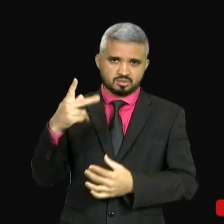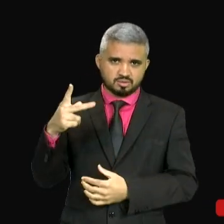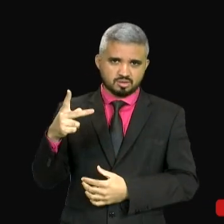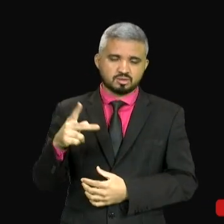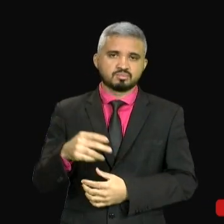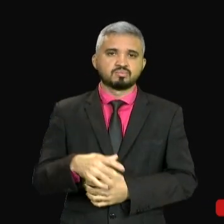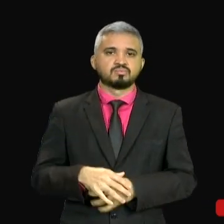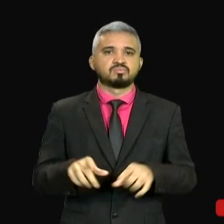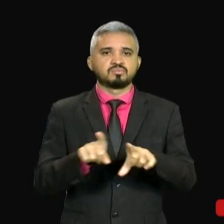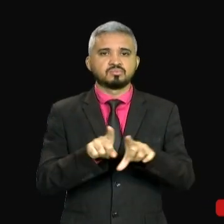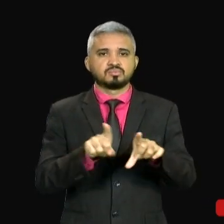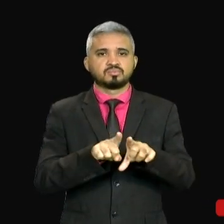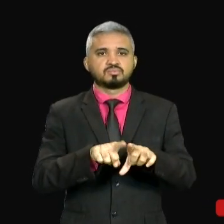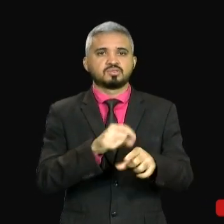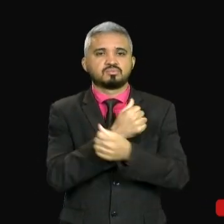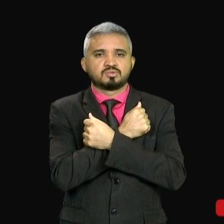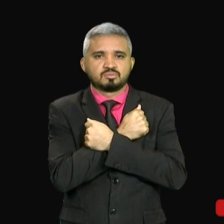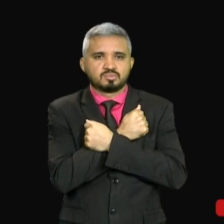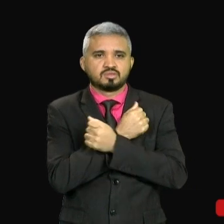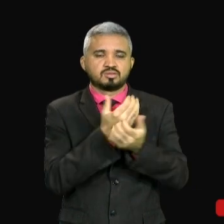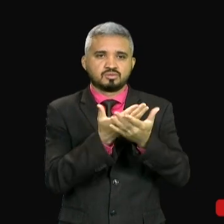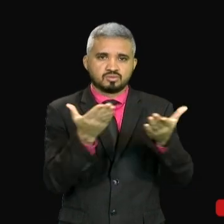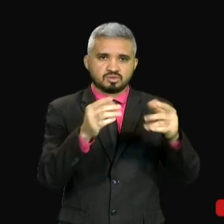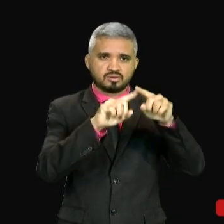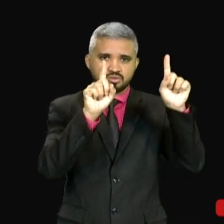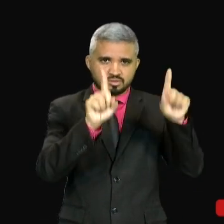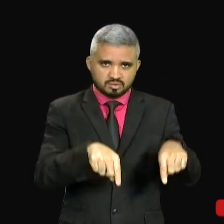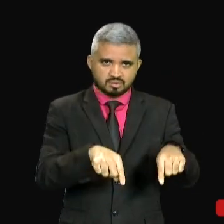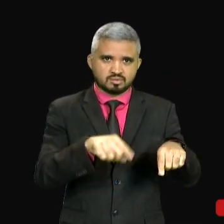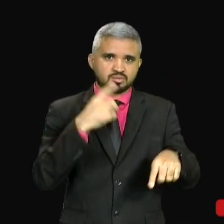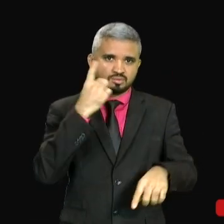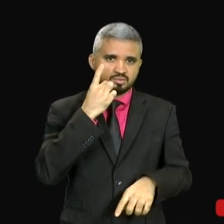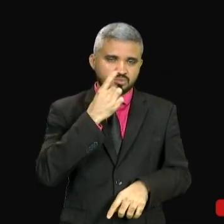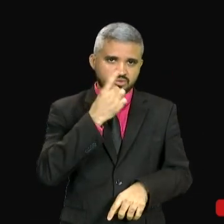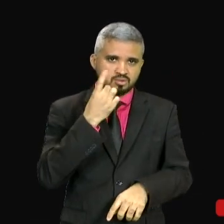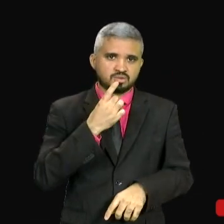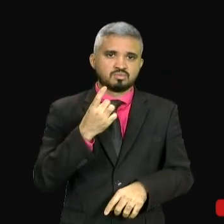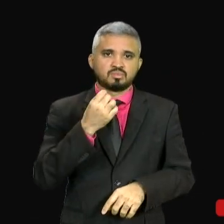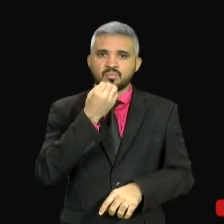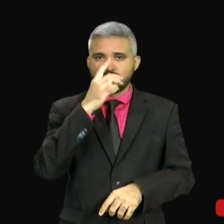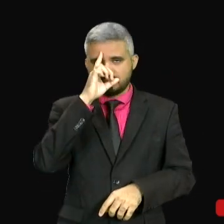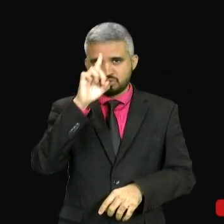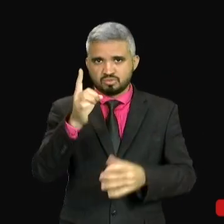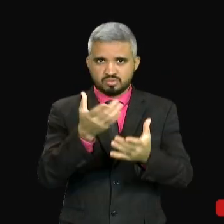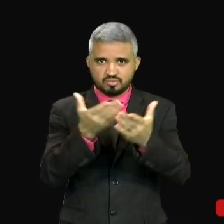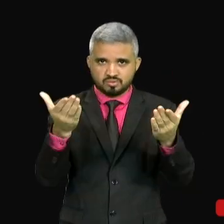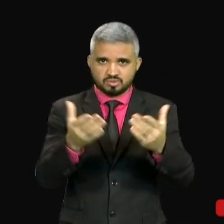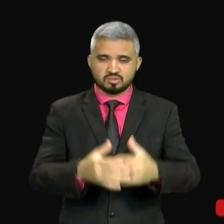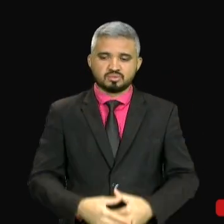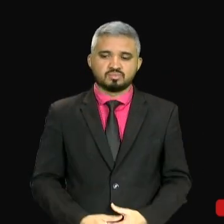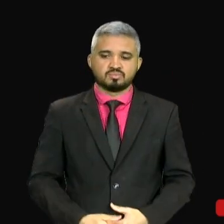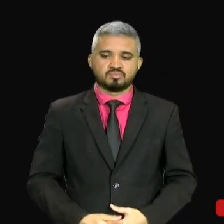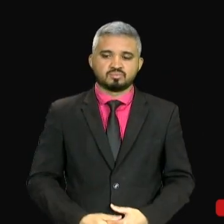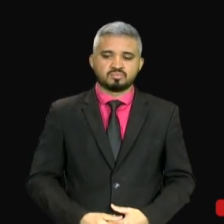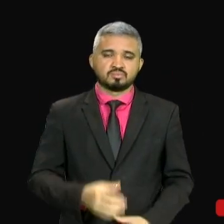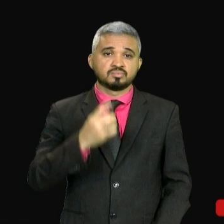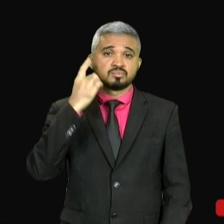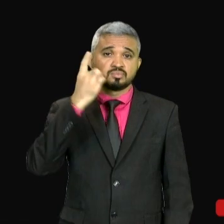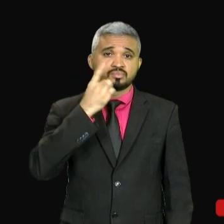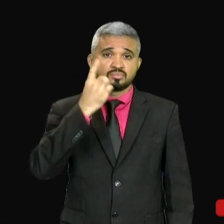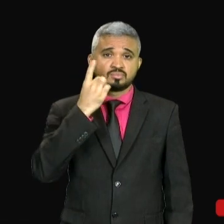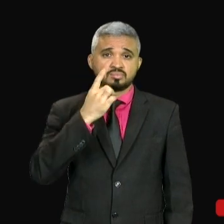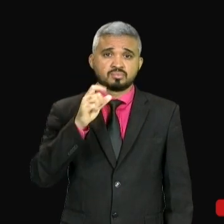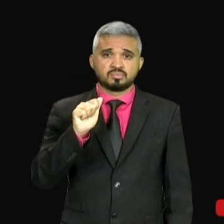deputados e os servidores da nossa casa. E um bom dia e uma boa sessão para todos nós. Deputado Arnaldo, eu queria me subscrever também